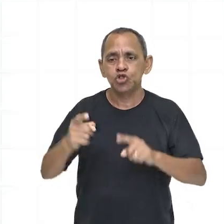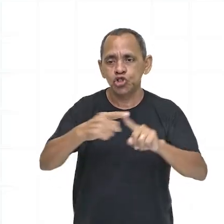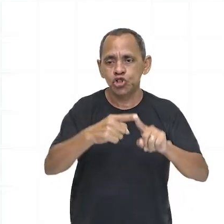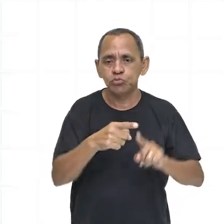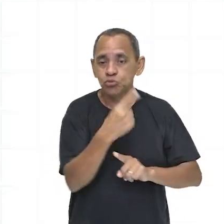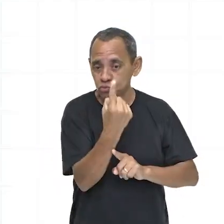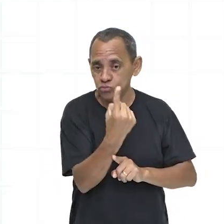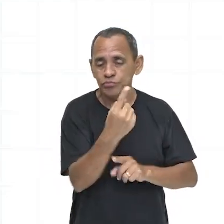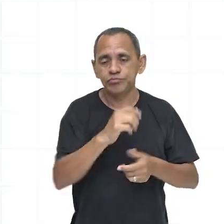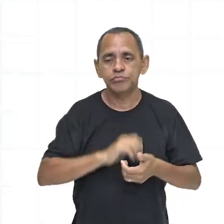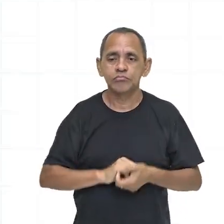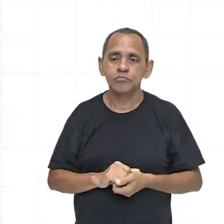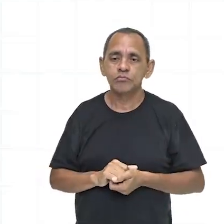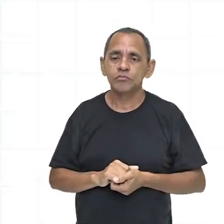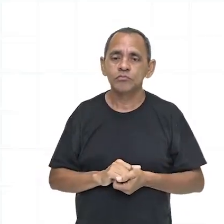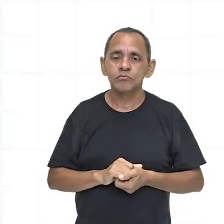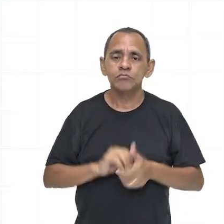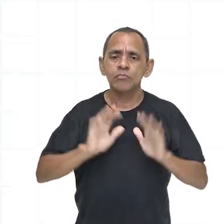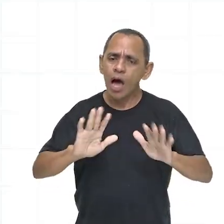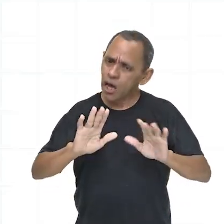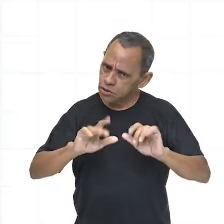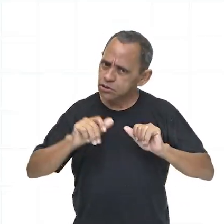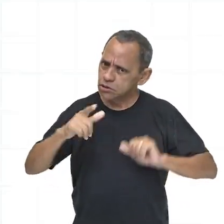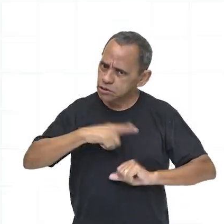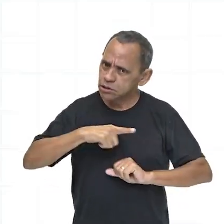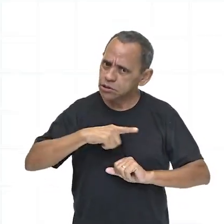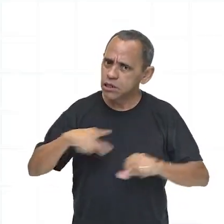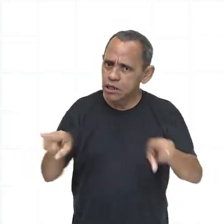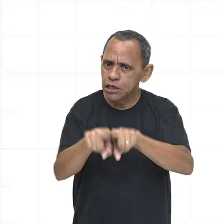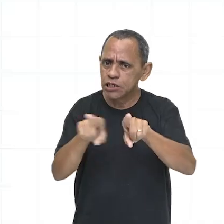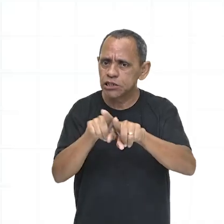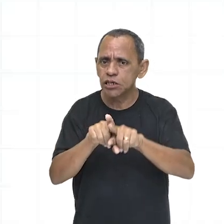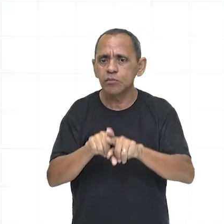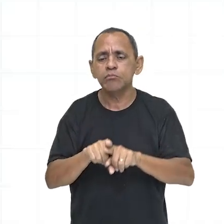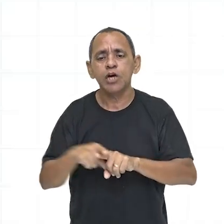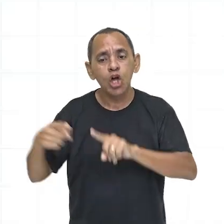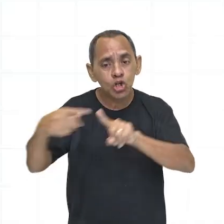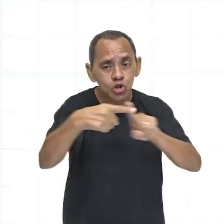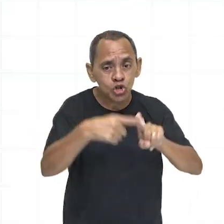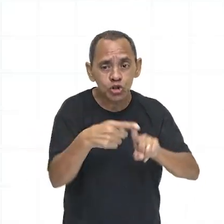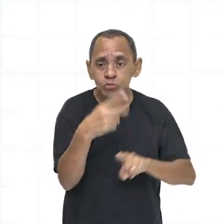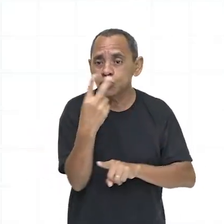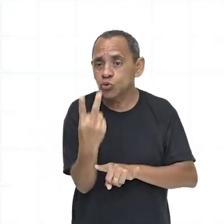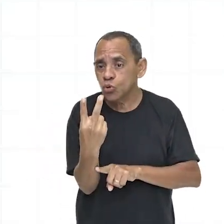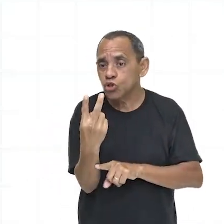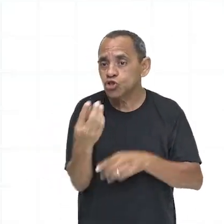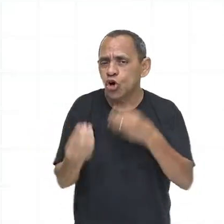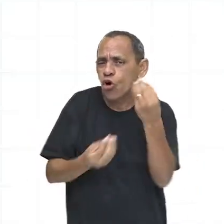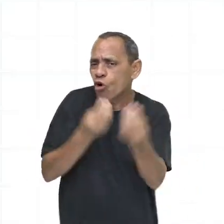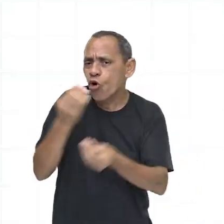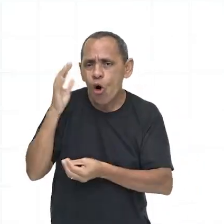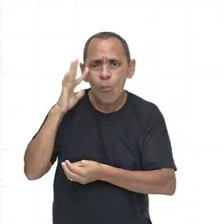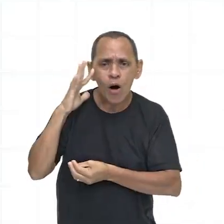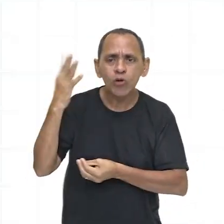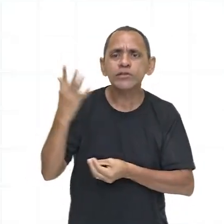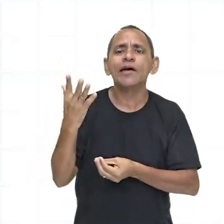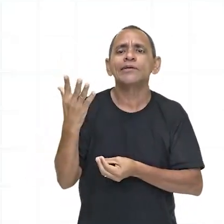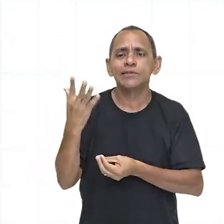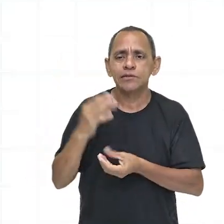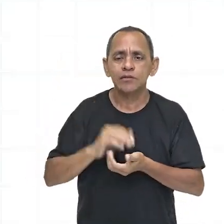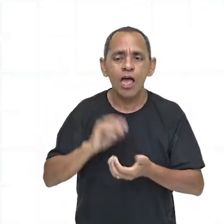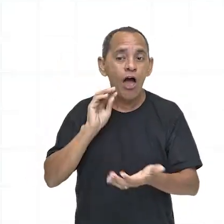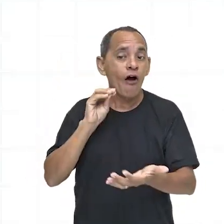existe o diabetes mellitus do tipo 2, que é ocasionado pelo quê? Pela falta de